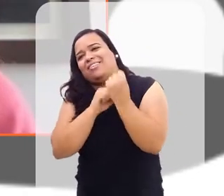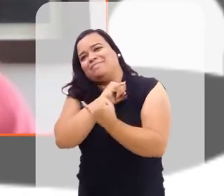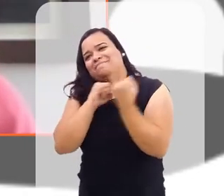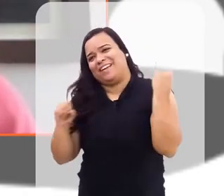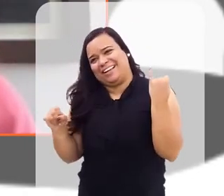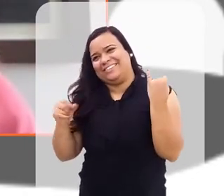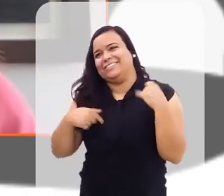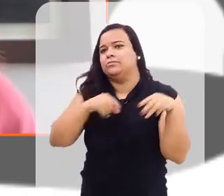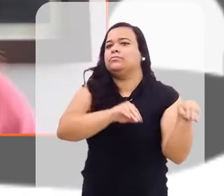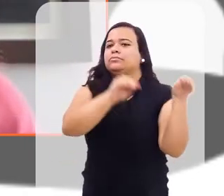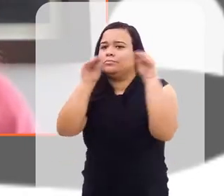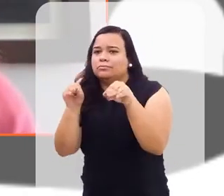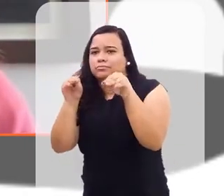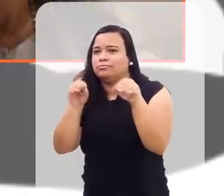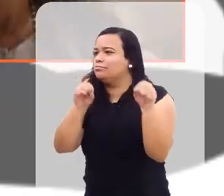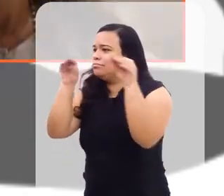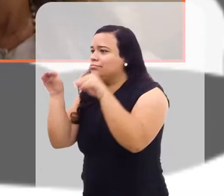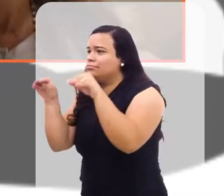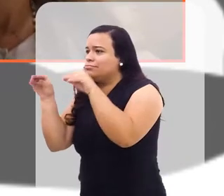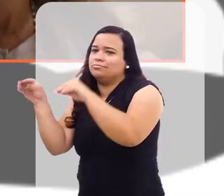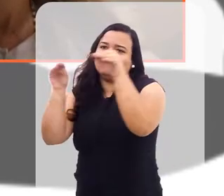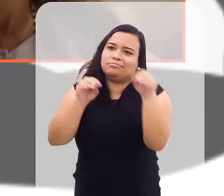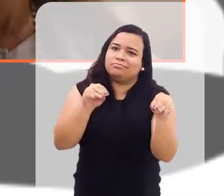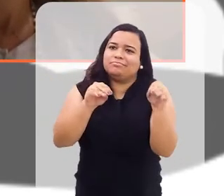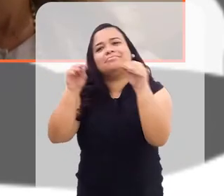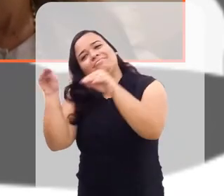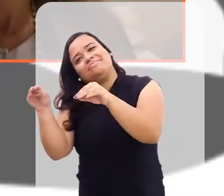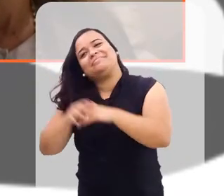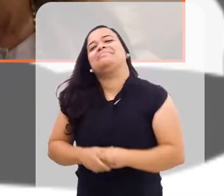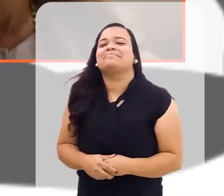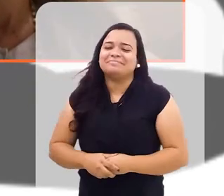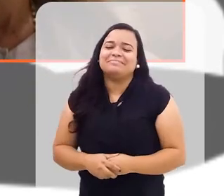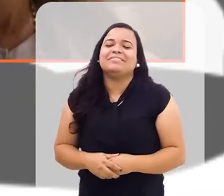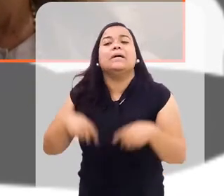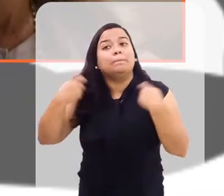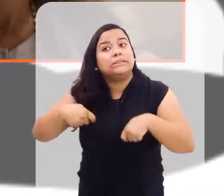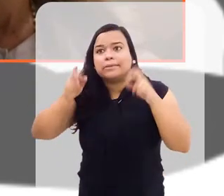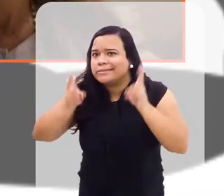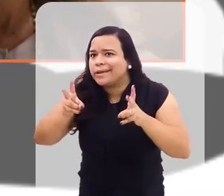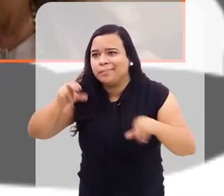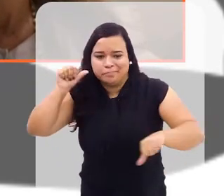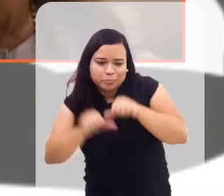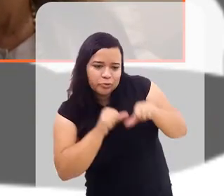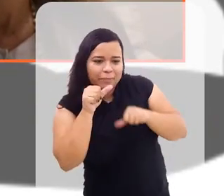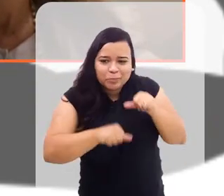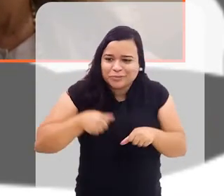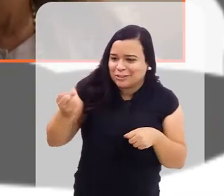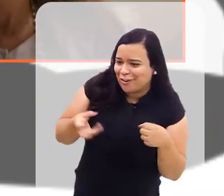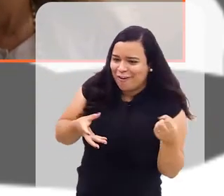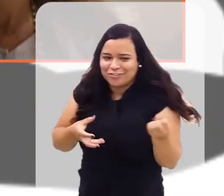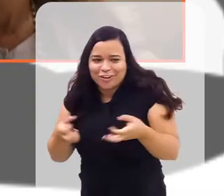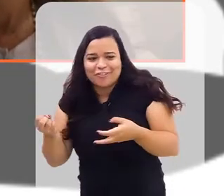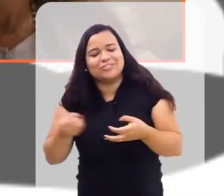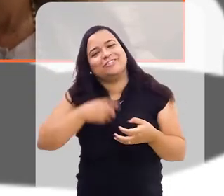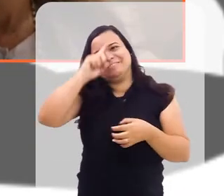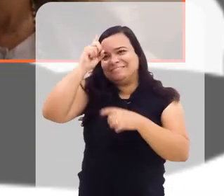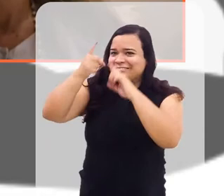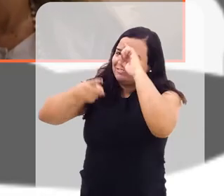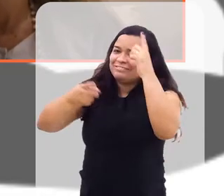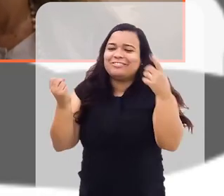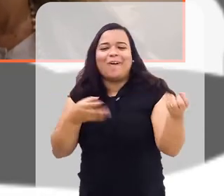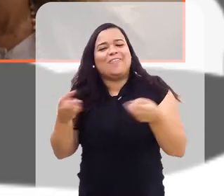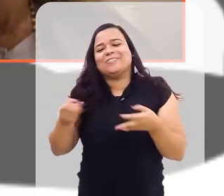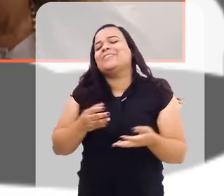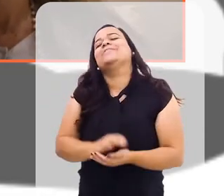pingando numa vida nômade, né? Onde você precisa estar sempre inovando, se reinventando